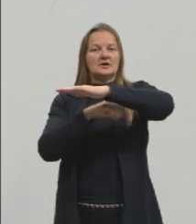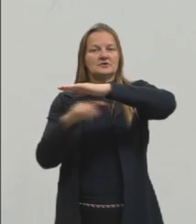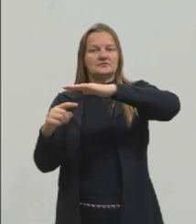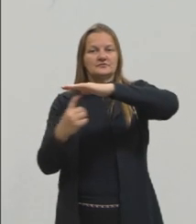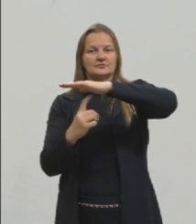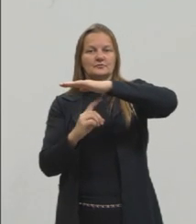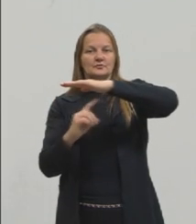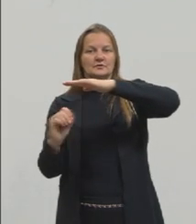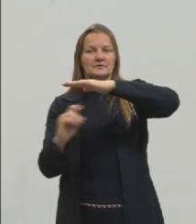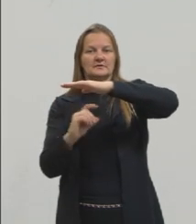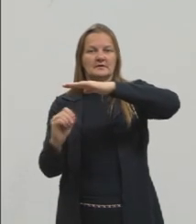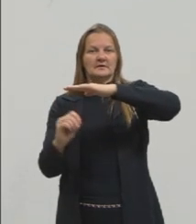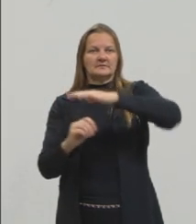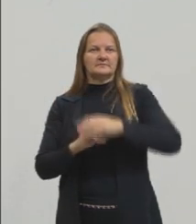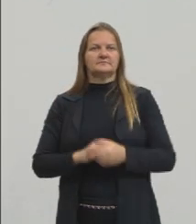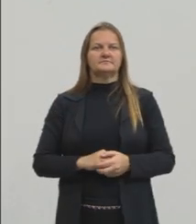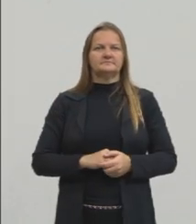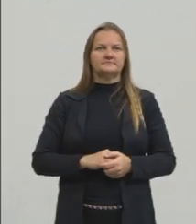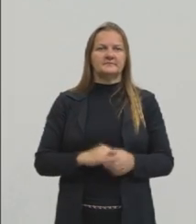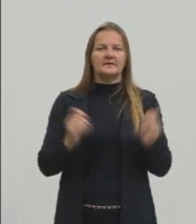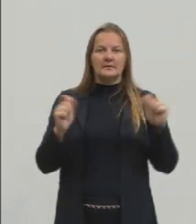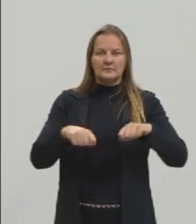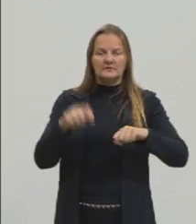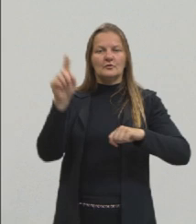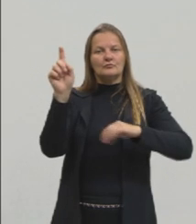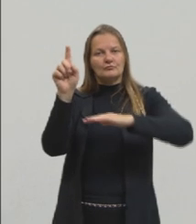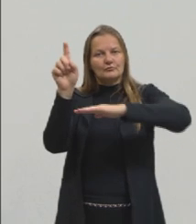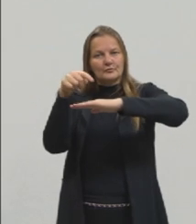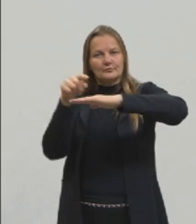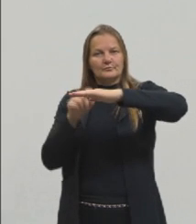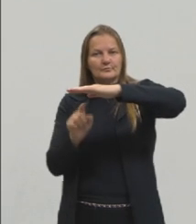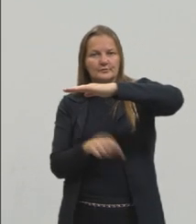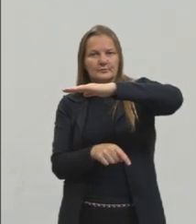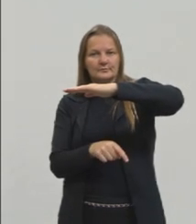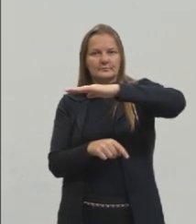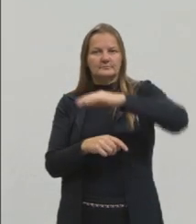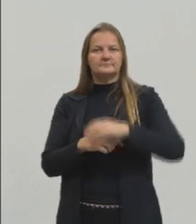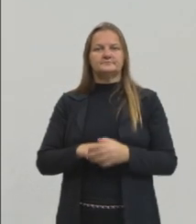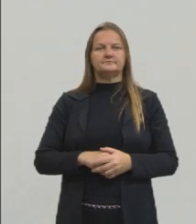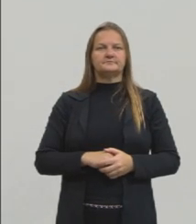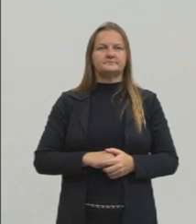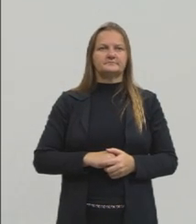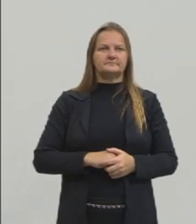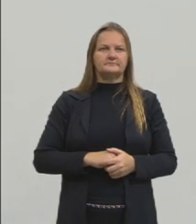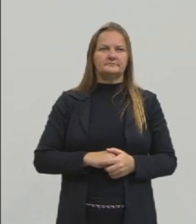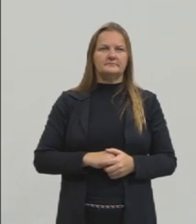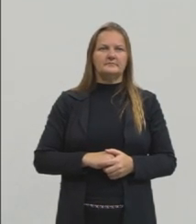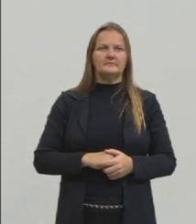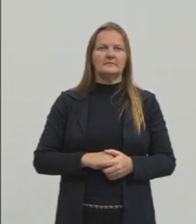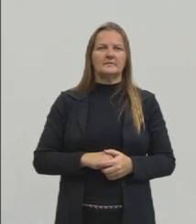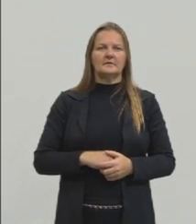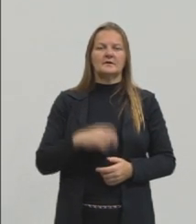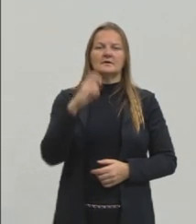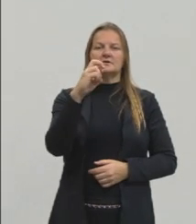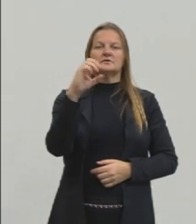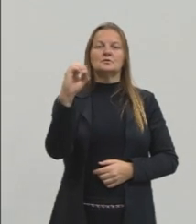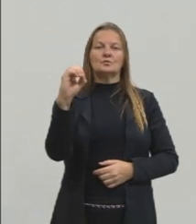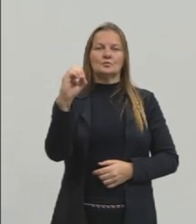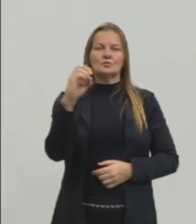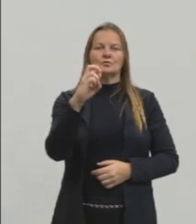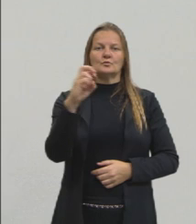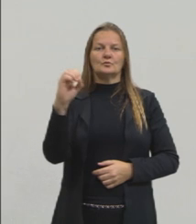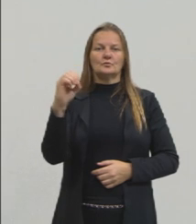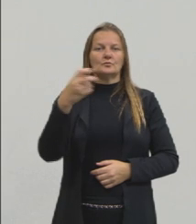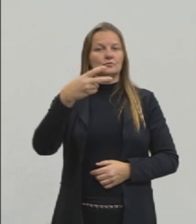sobre dessa simplificando então 0 com 0 me vai me sobrar